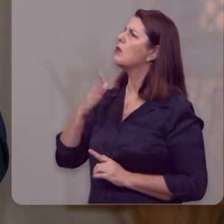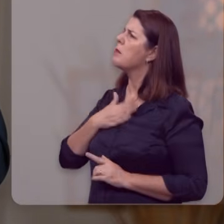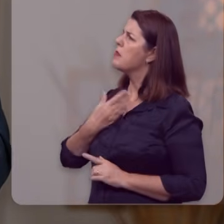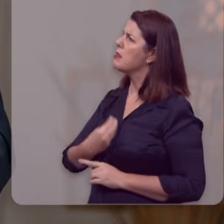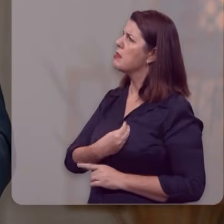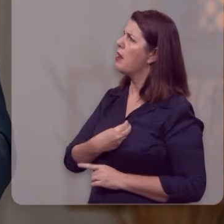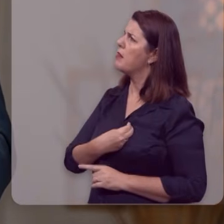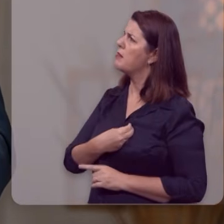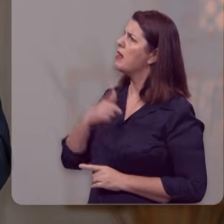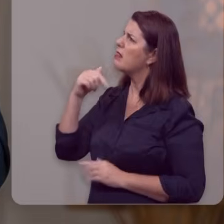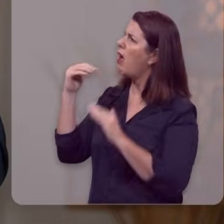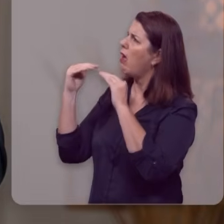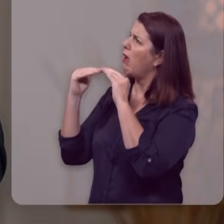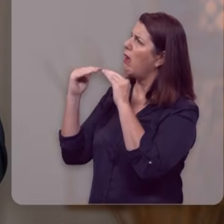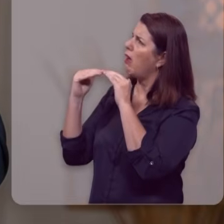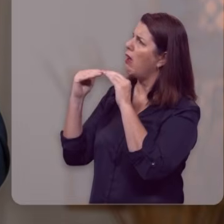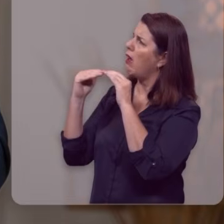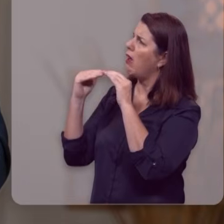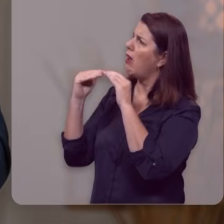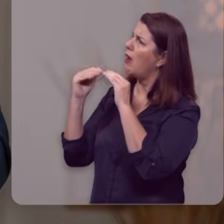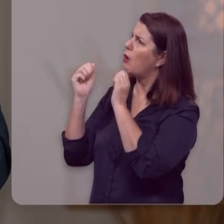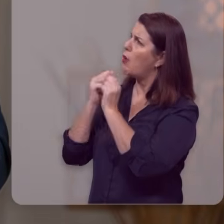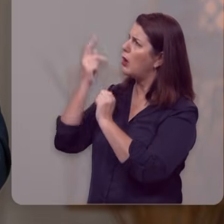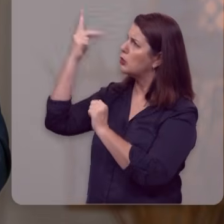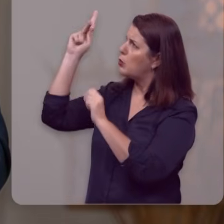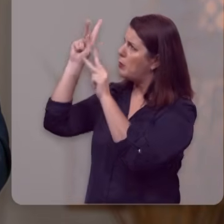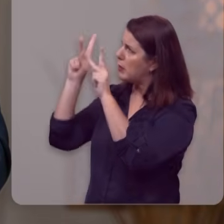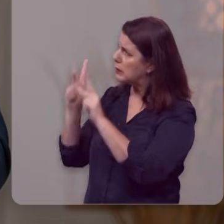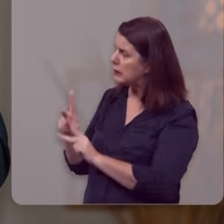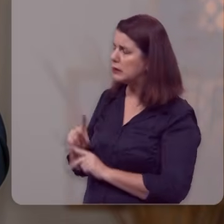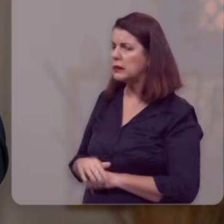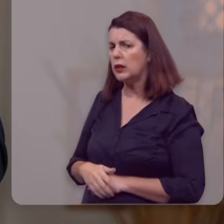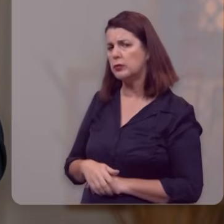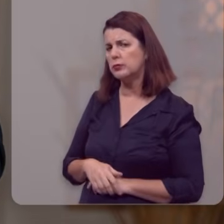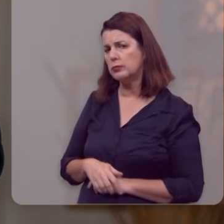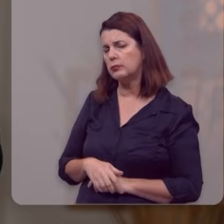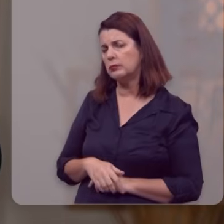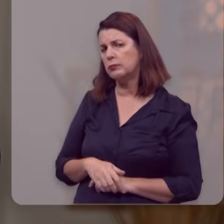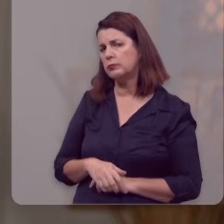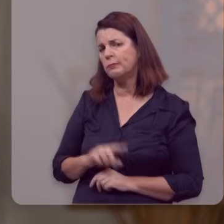minha vida é compatível com a Tua presença?